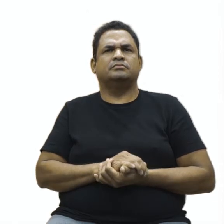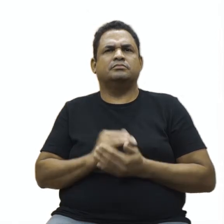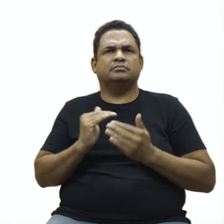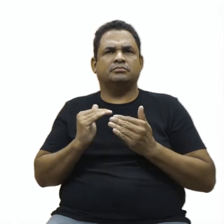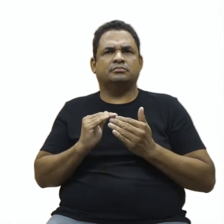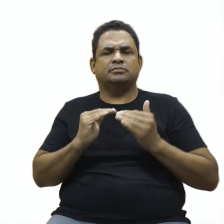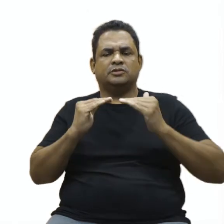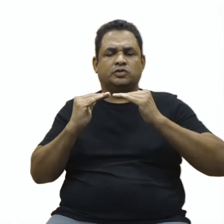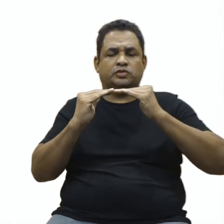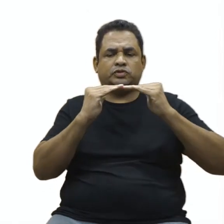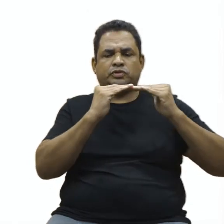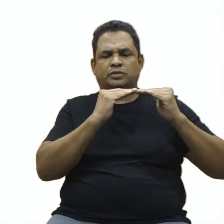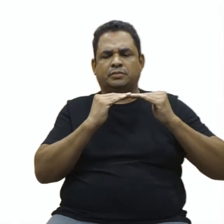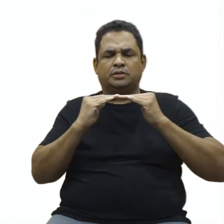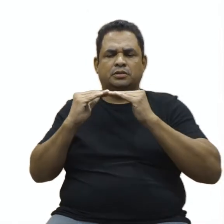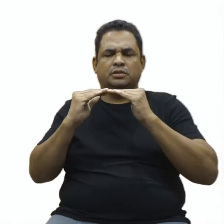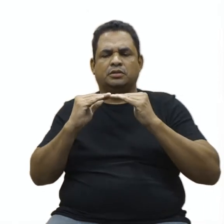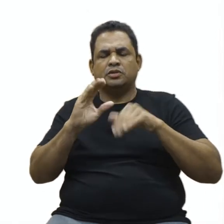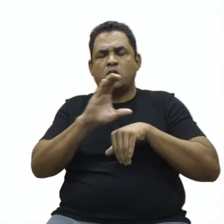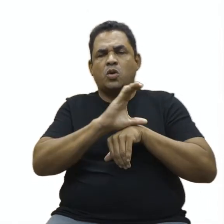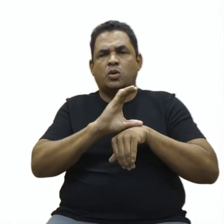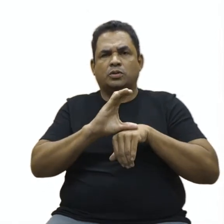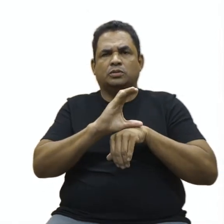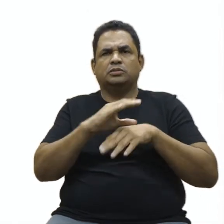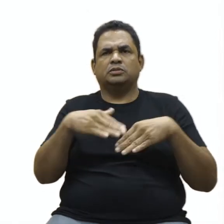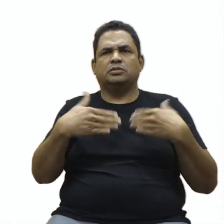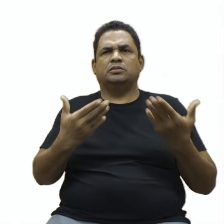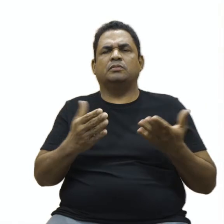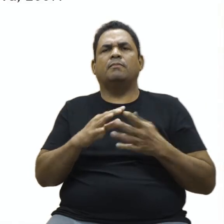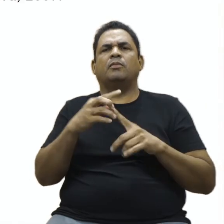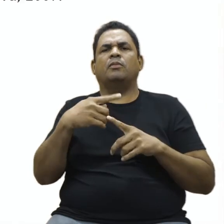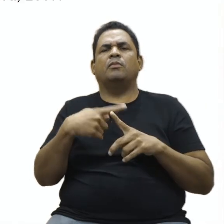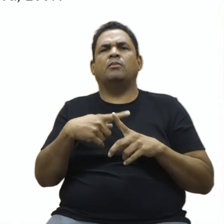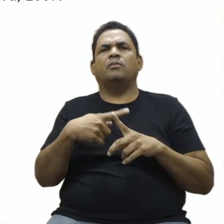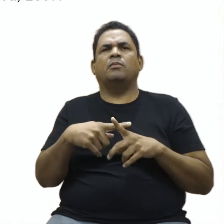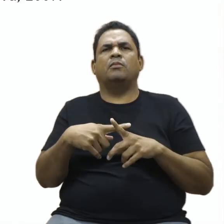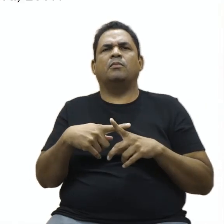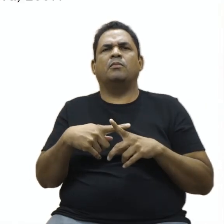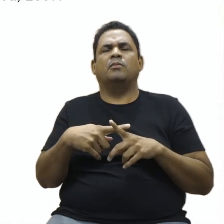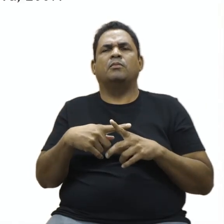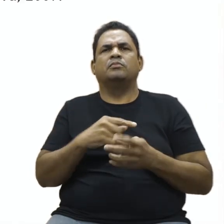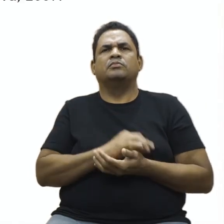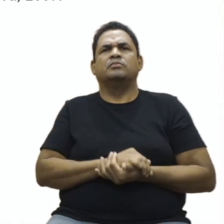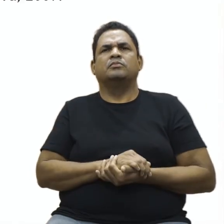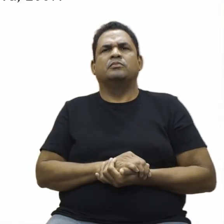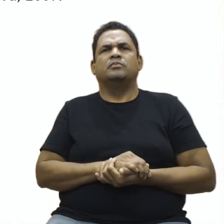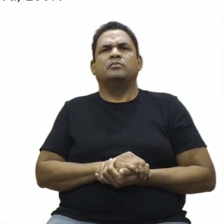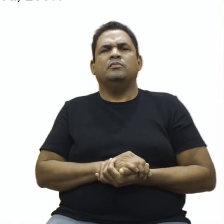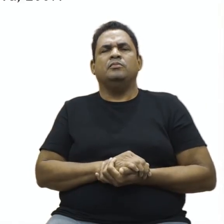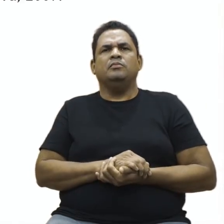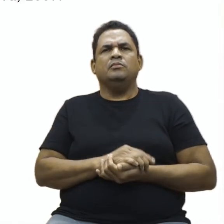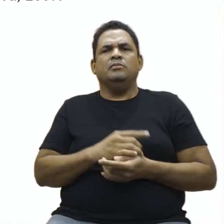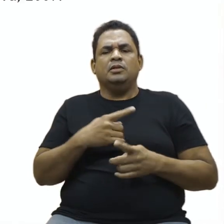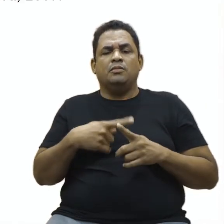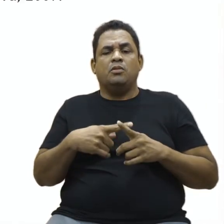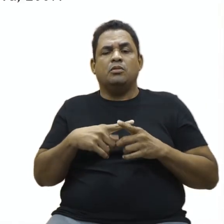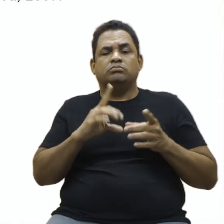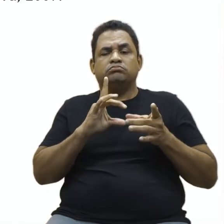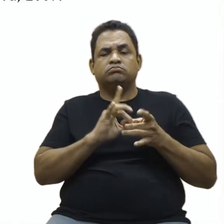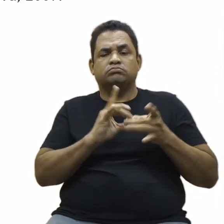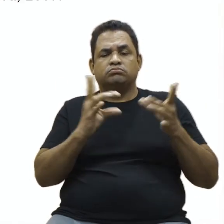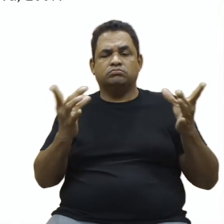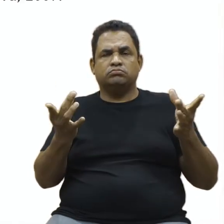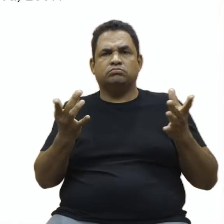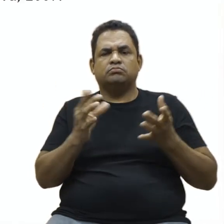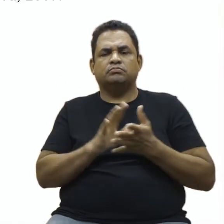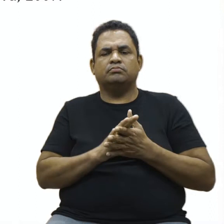Estabilidade constitucional. Exatamente isso, pessoal. Por quê? Vamos voltar aqui. Porque a democracia, ela